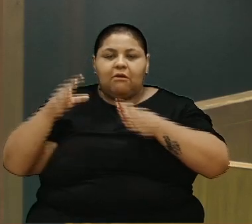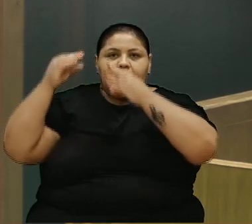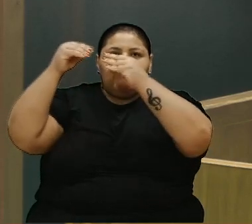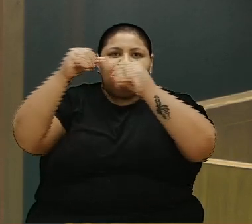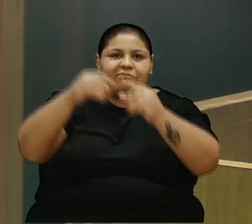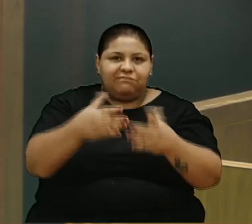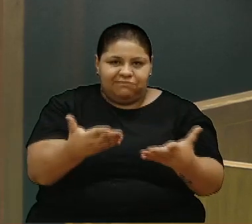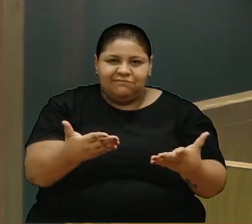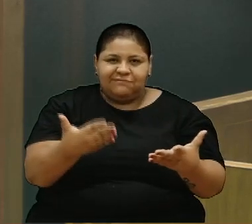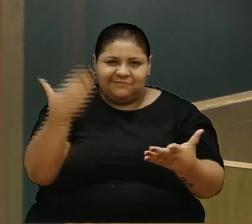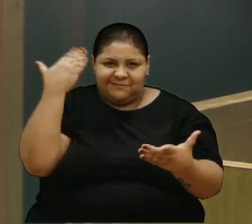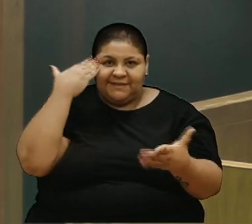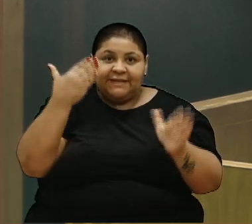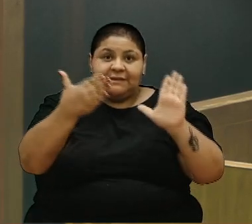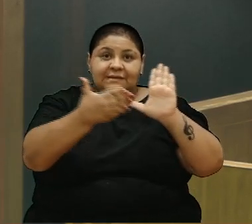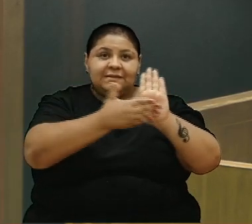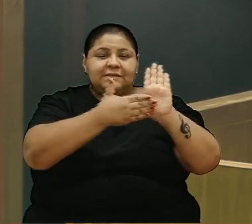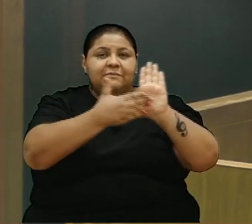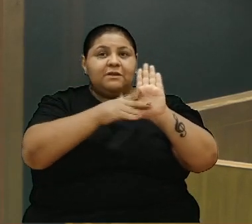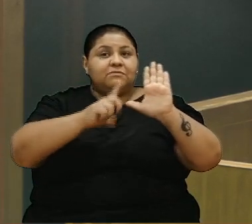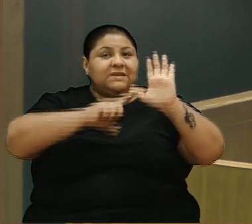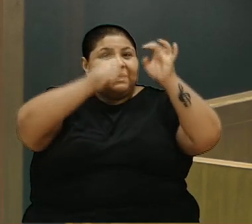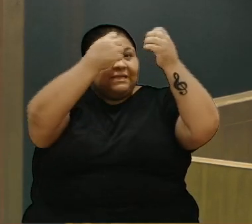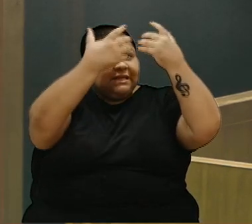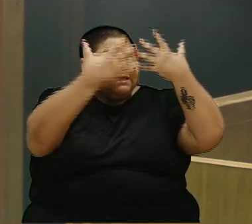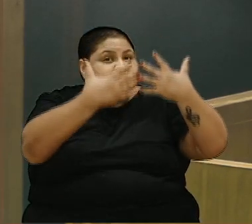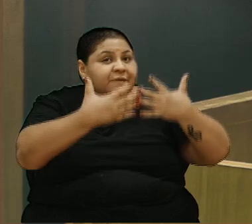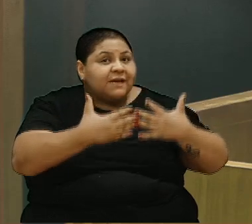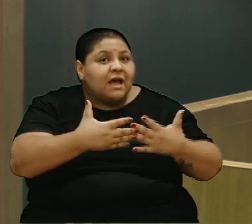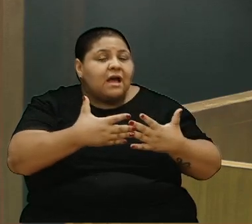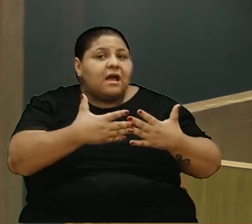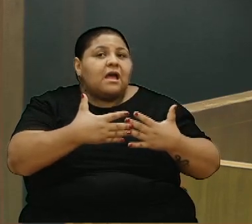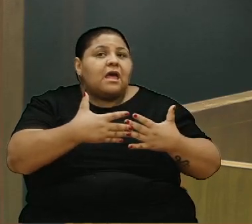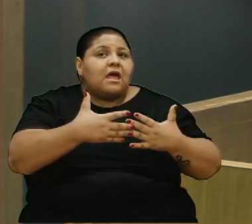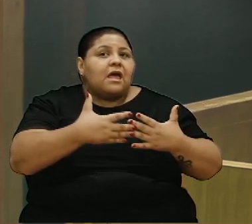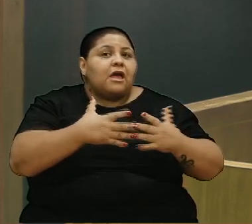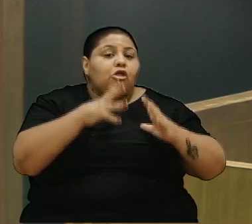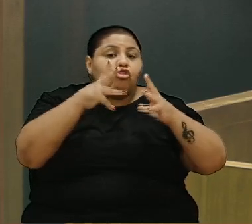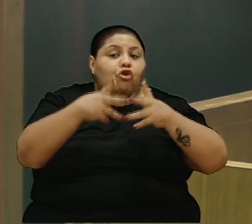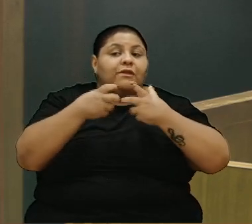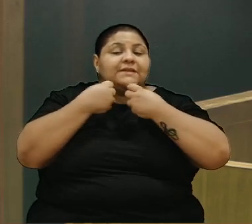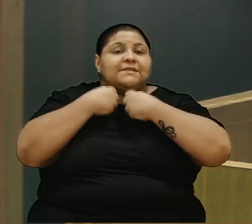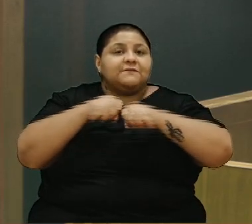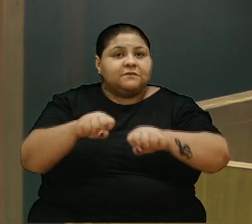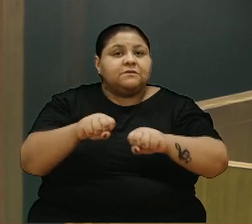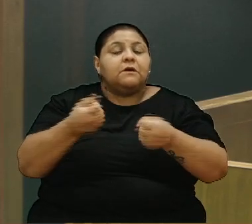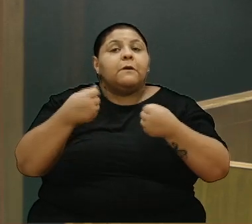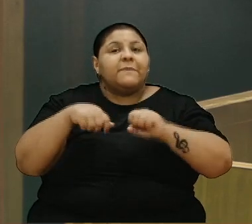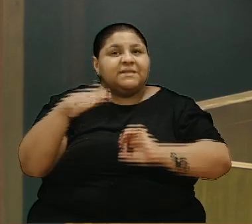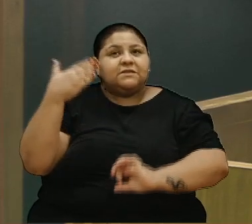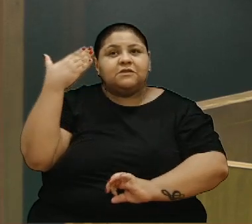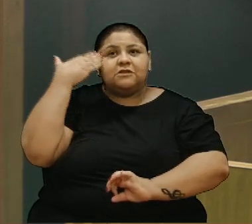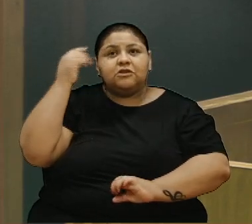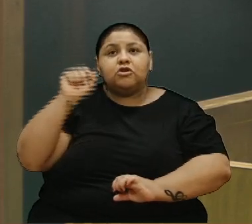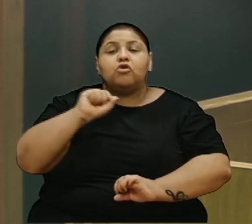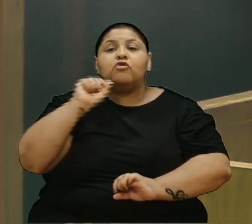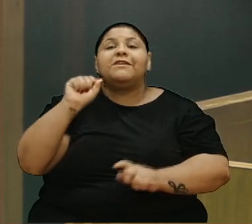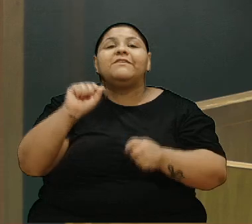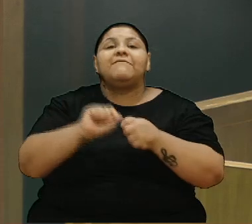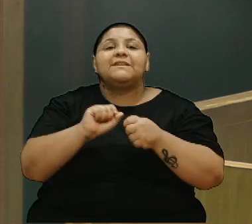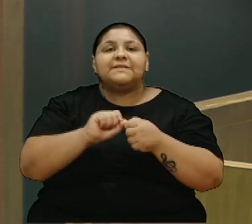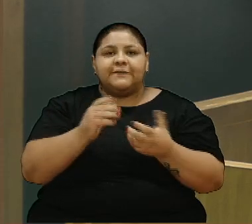tem que estar falando. Os atores, todas as secretarias, devem saber o que vão